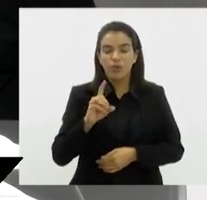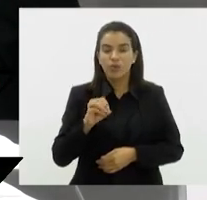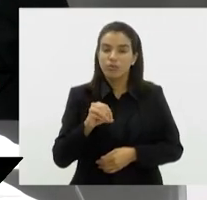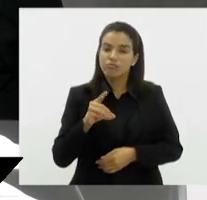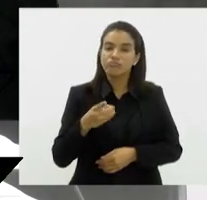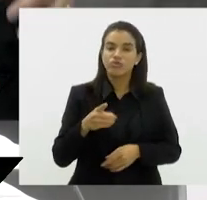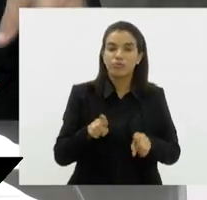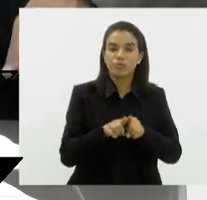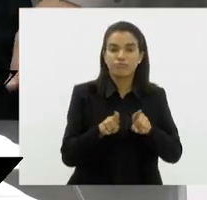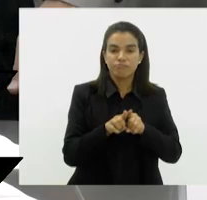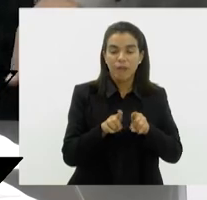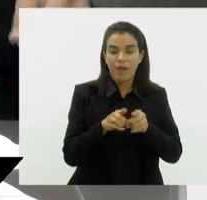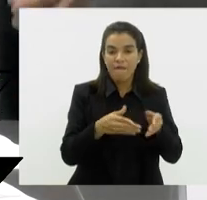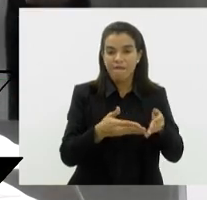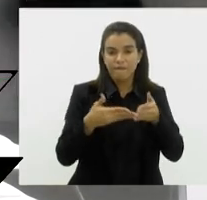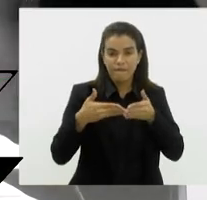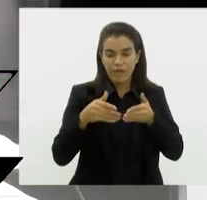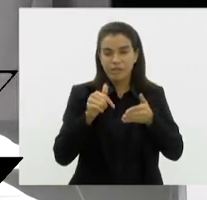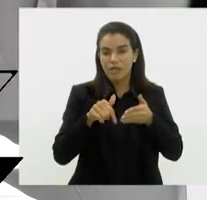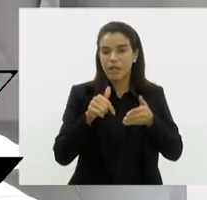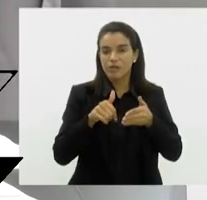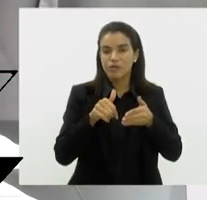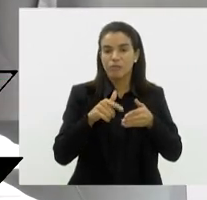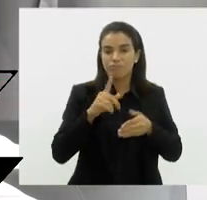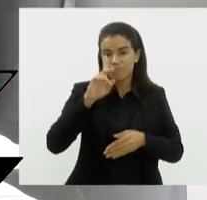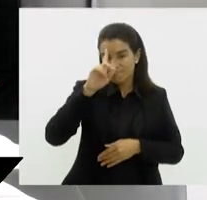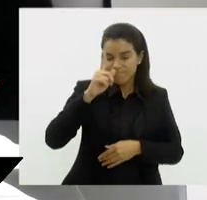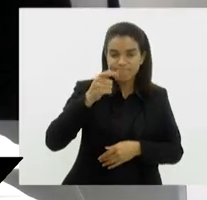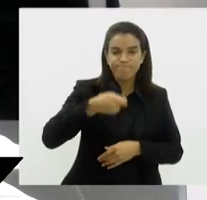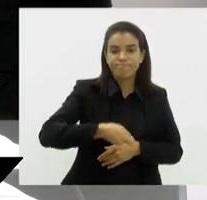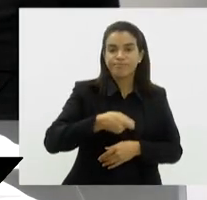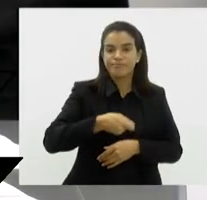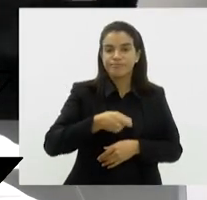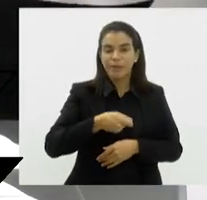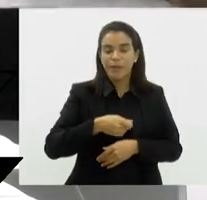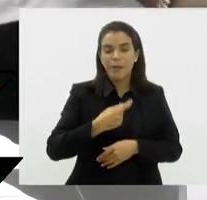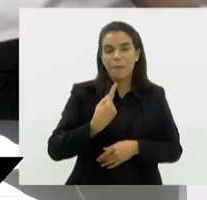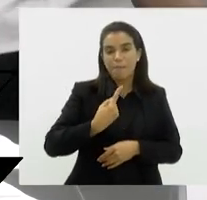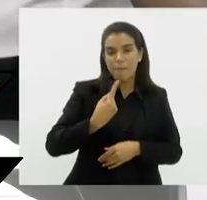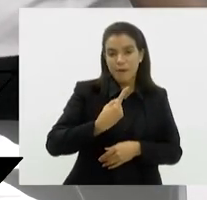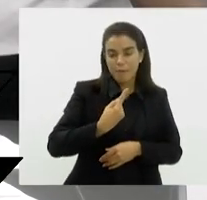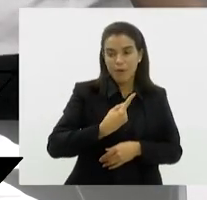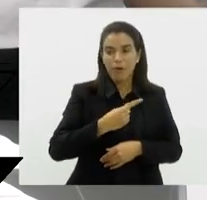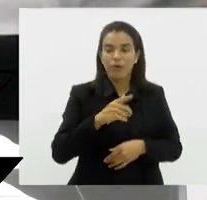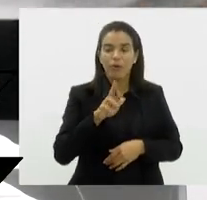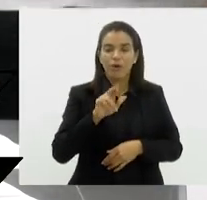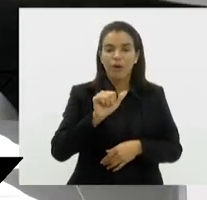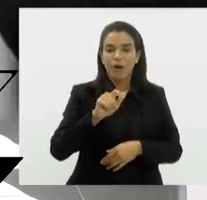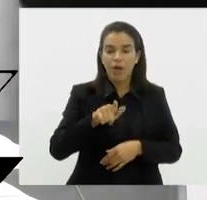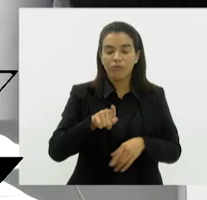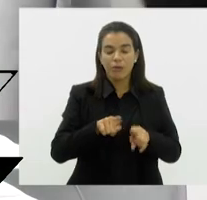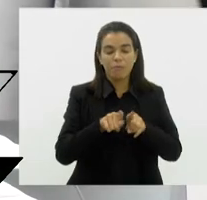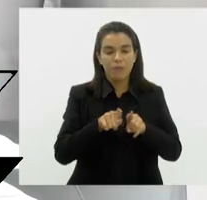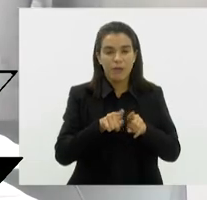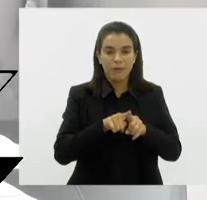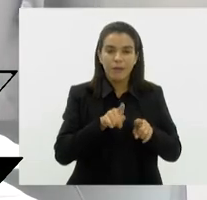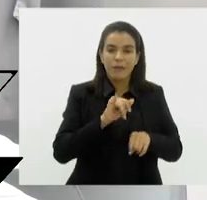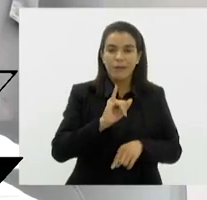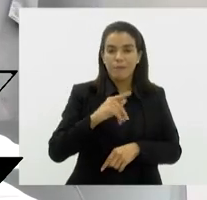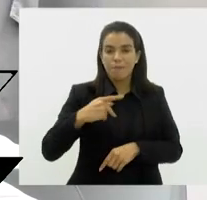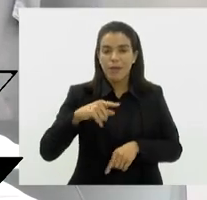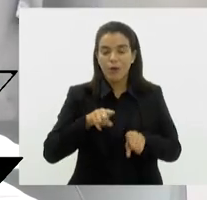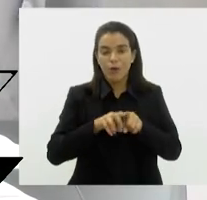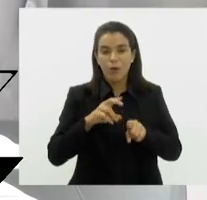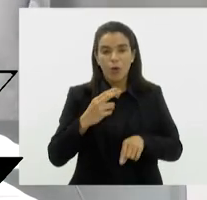servidor público estadual afastado após sentença judicial absolutória em primeiro grau e arquivamento de inquéritos policiais IP ou inquéritos